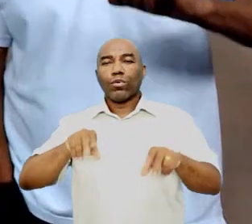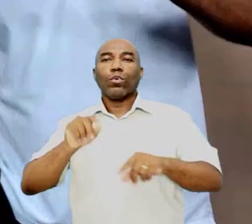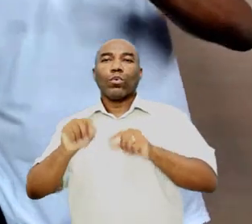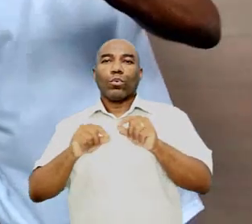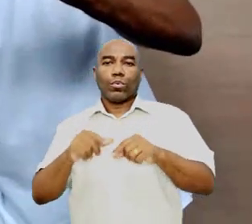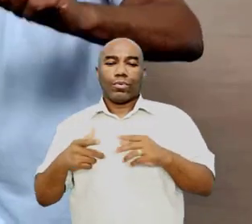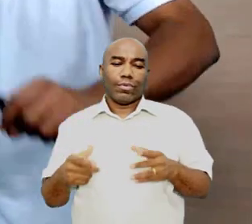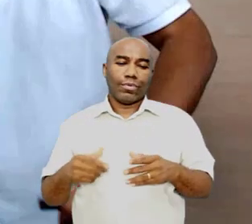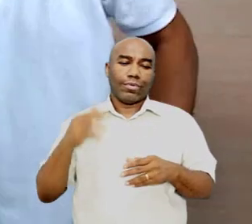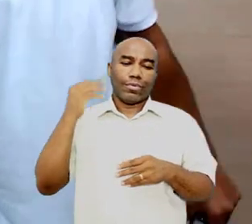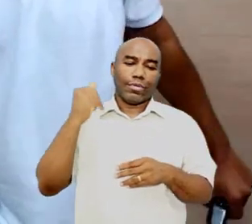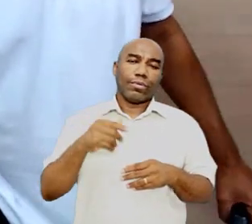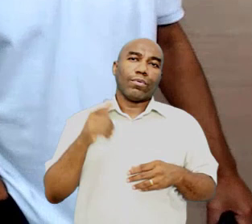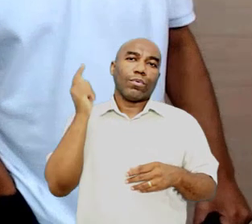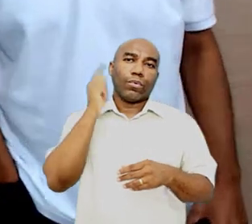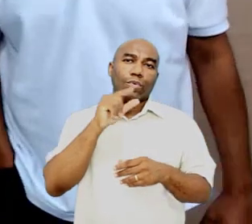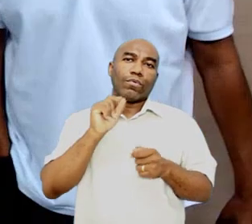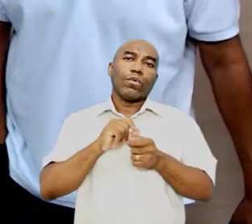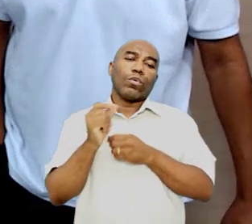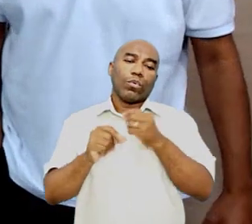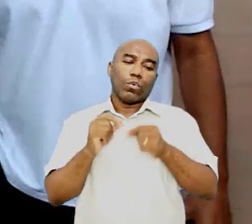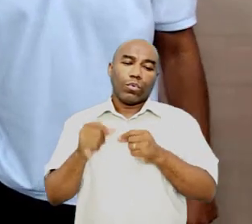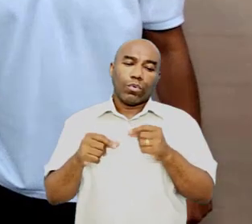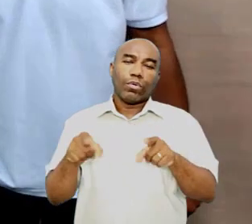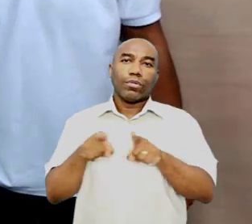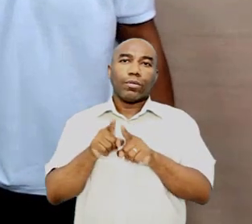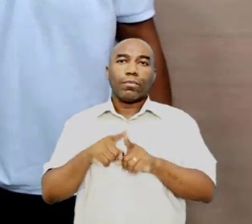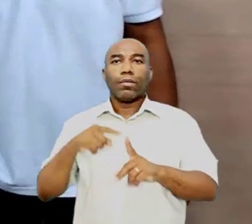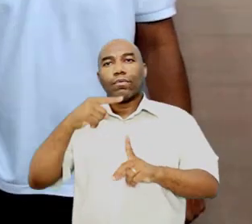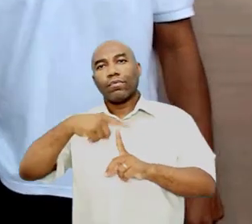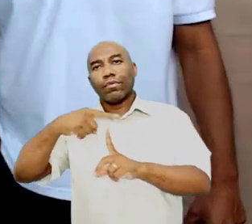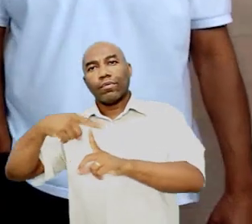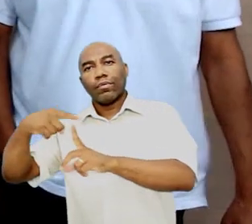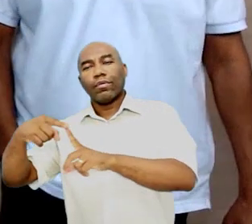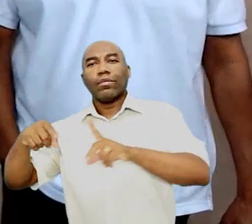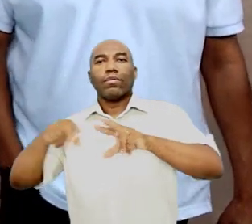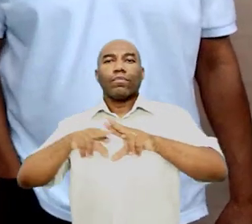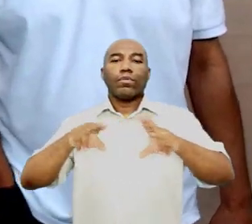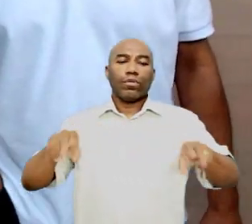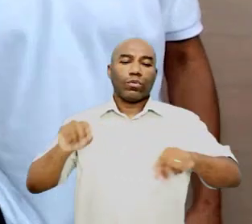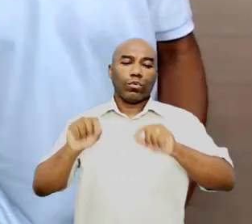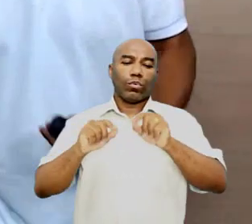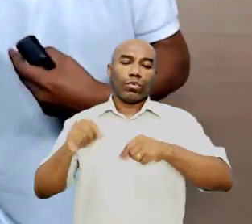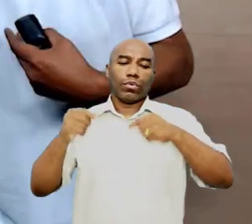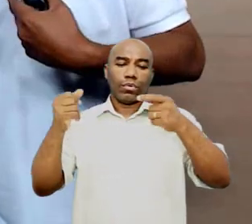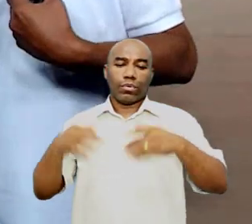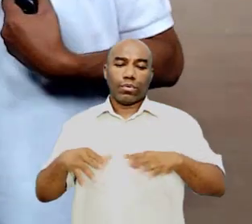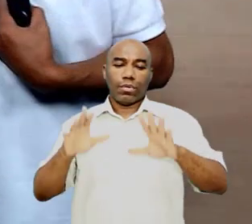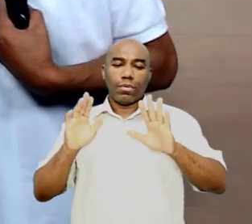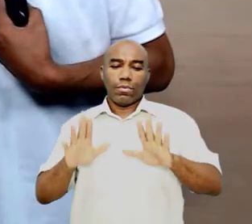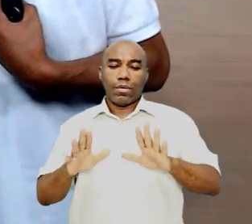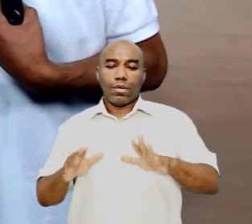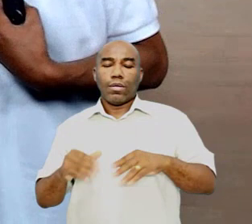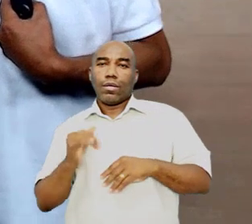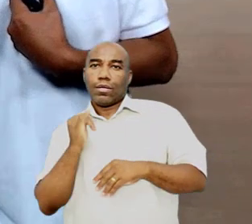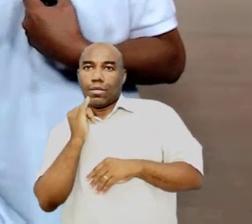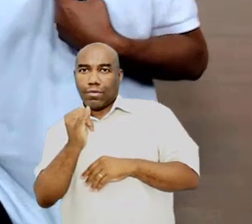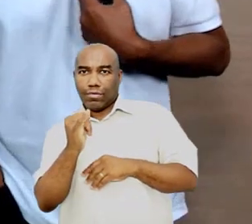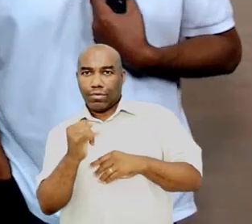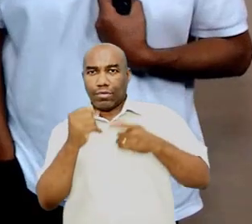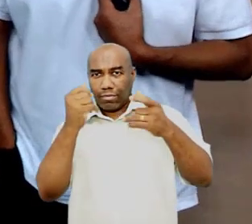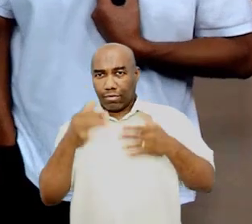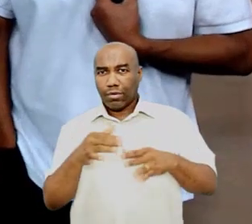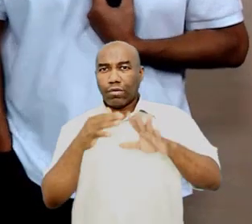Ele sabe também, sabe que a espécie. Mas para passar para o João torna